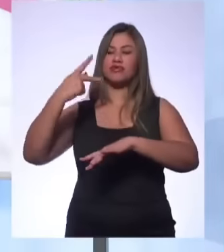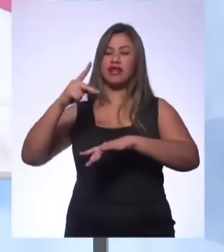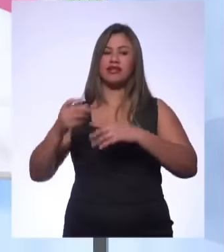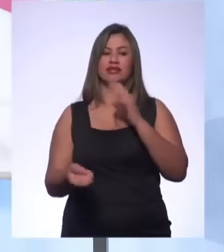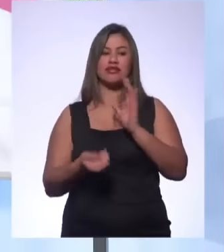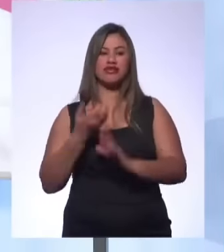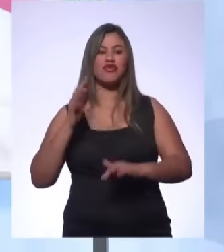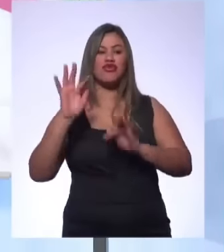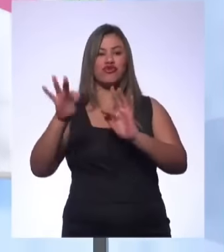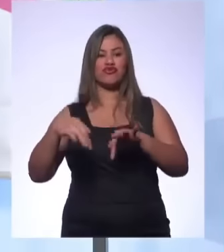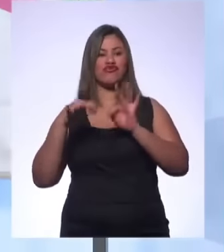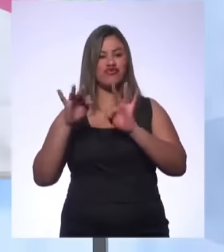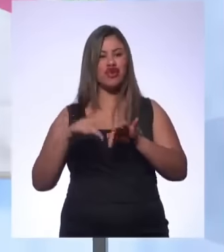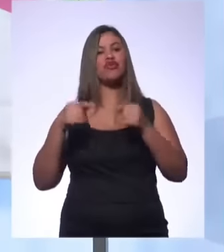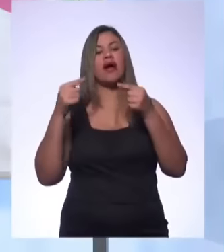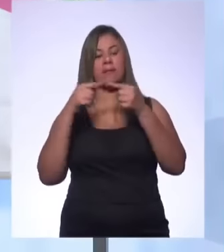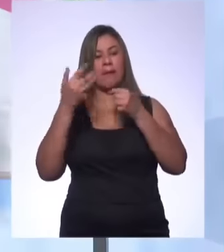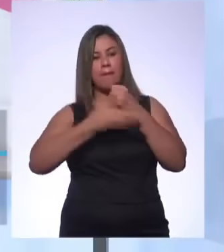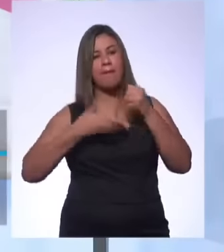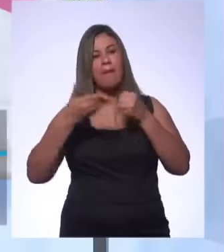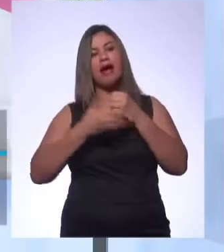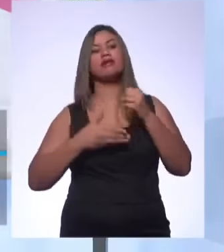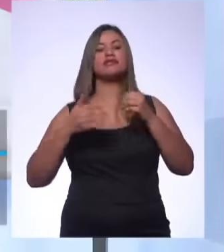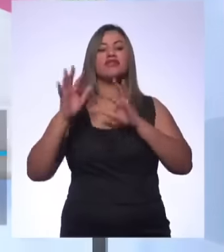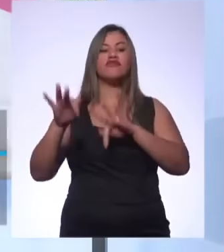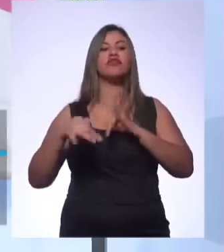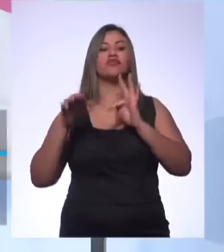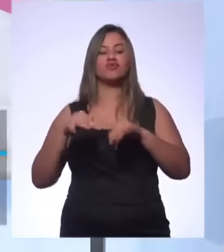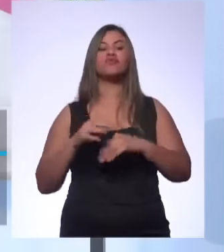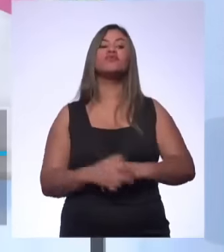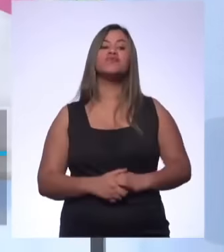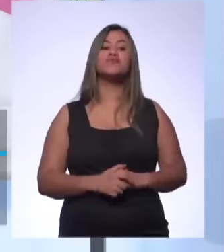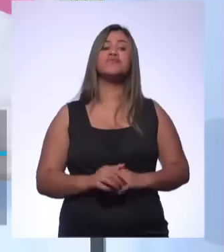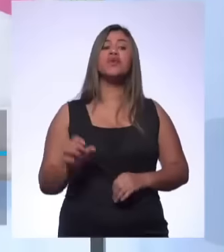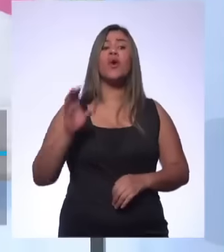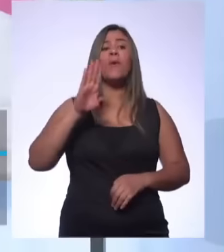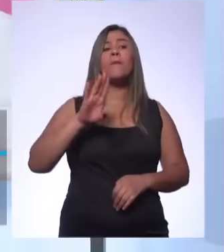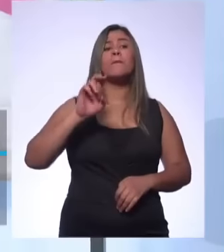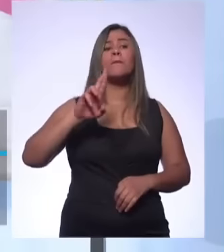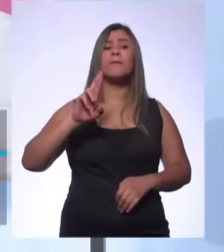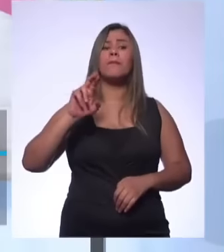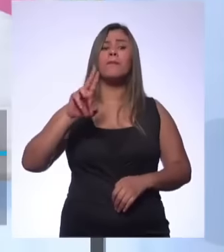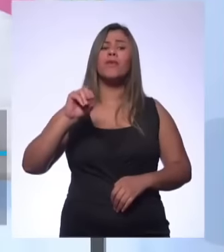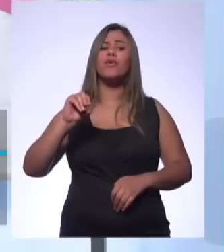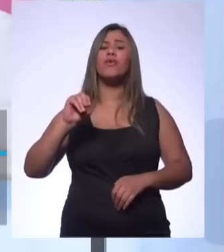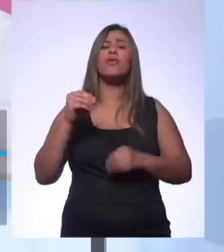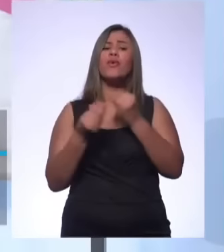um sistema feudal. É uma forma de moradia feudal. Como eram os burgos? Os burgos não eram tão diferentes. Eles também tinham